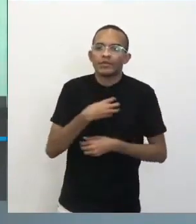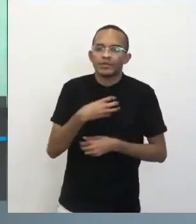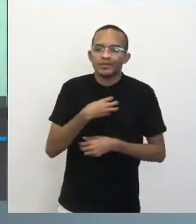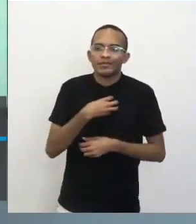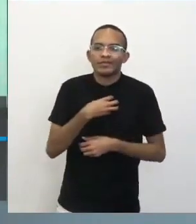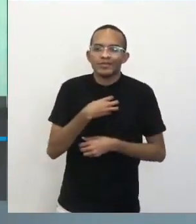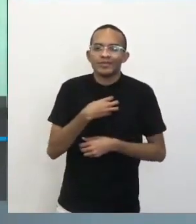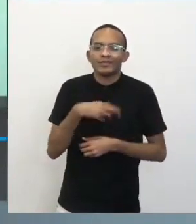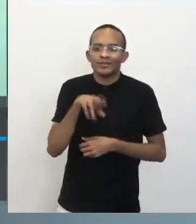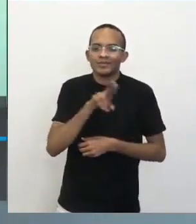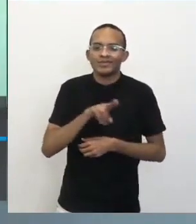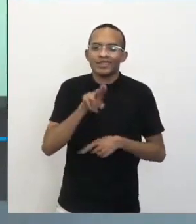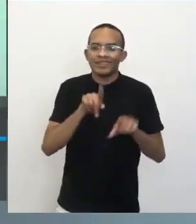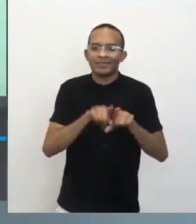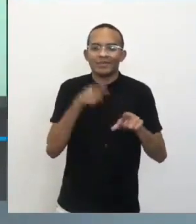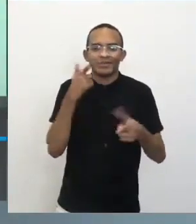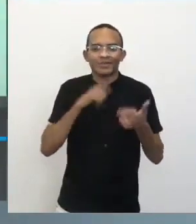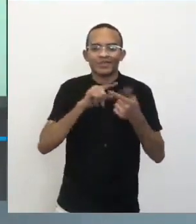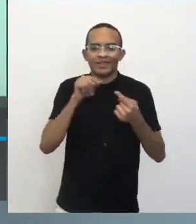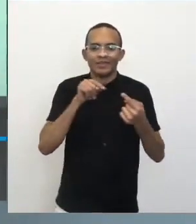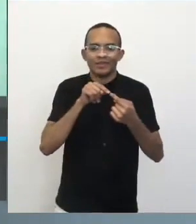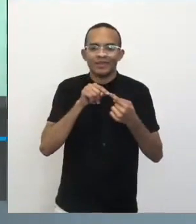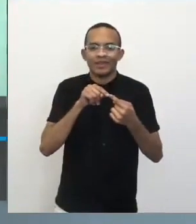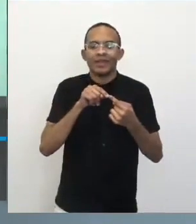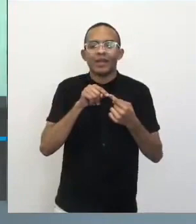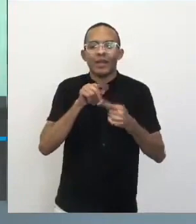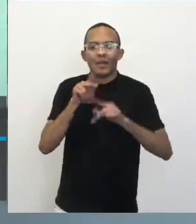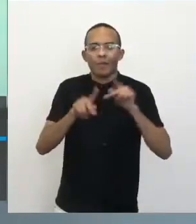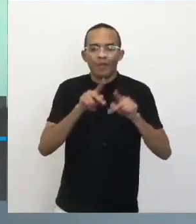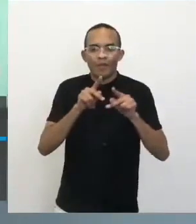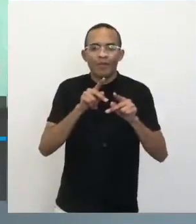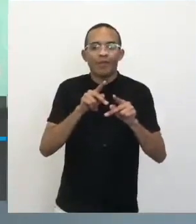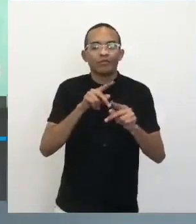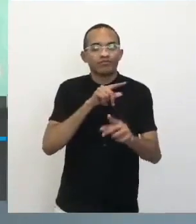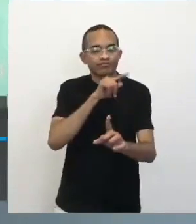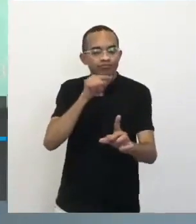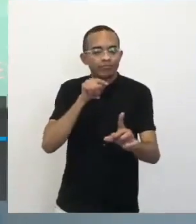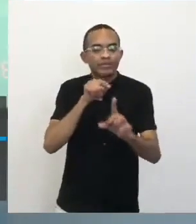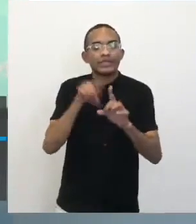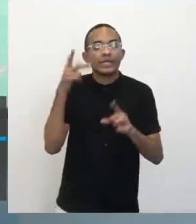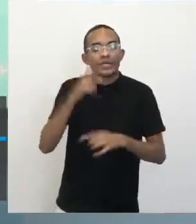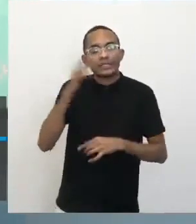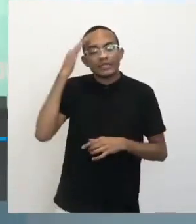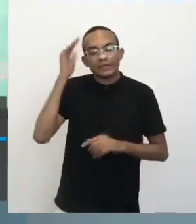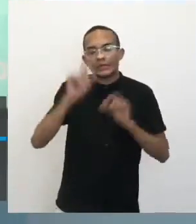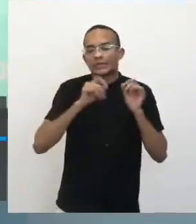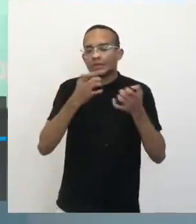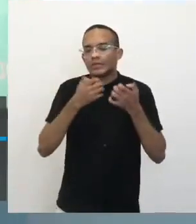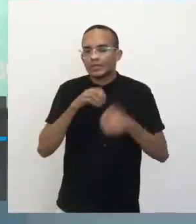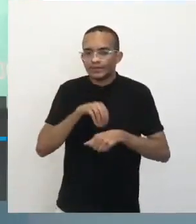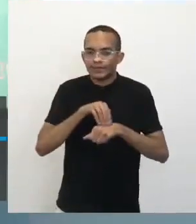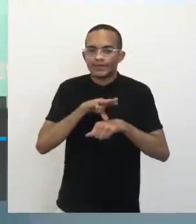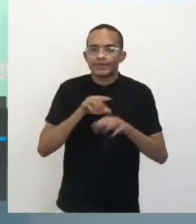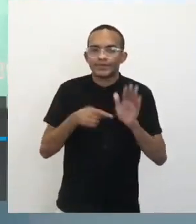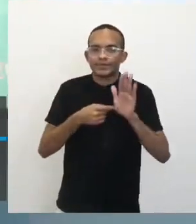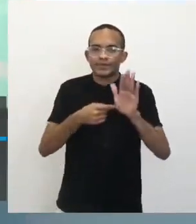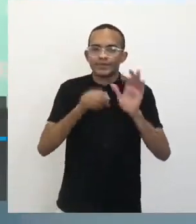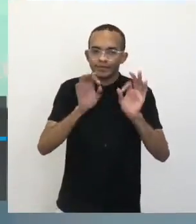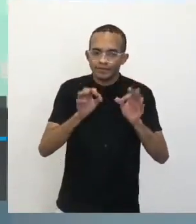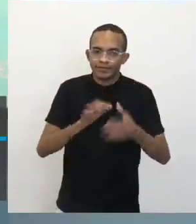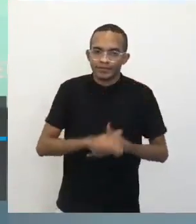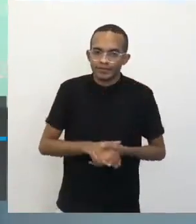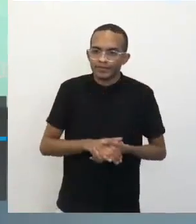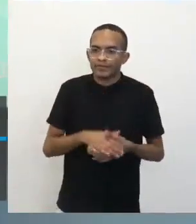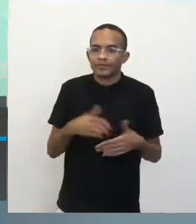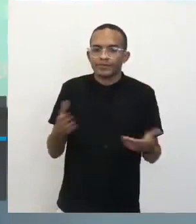metodologia eu vou usar para atingir o meu público-alvo, para fazer com que ele entenda a mensagem que eu quero transmitir, certo?